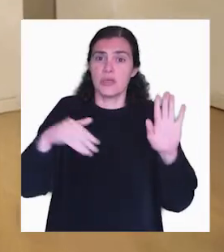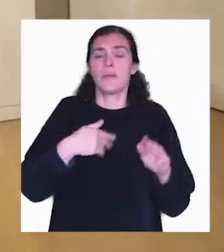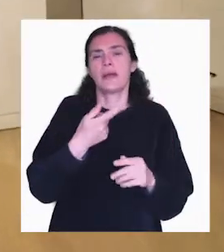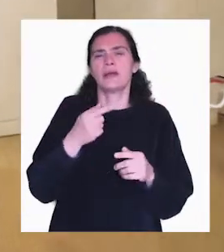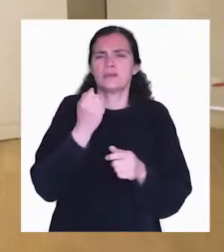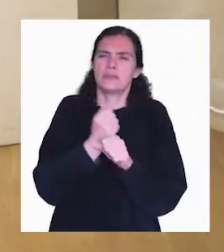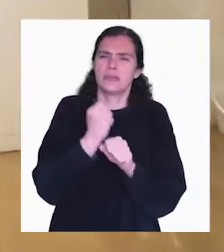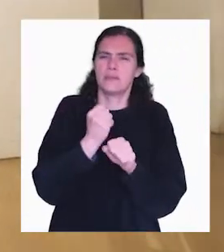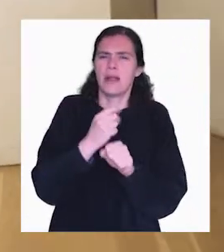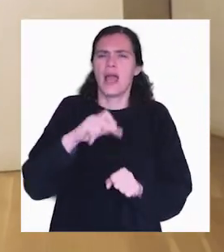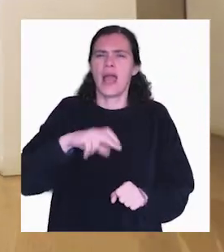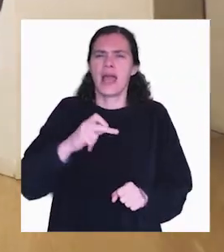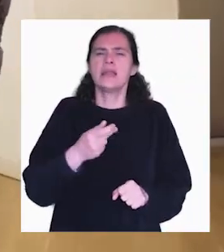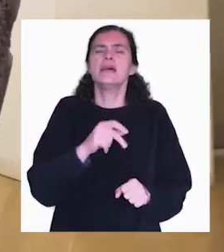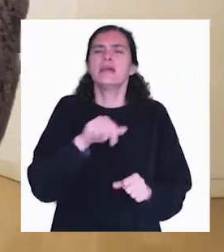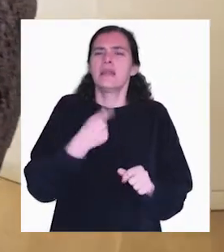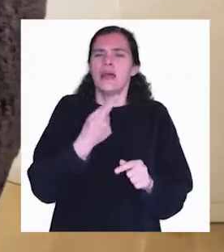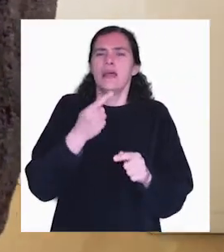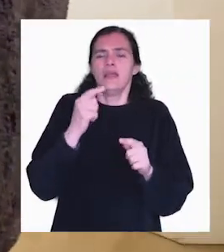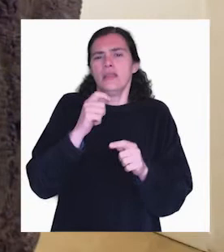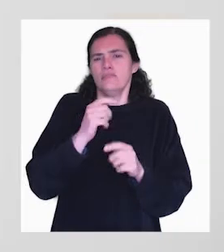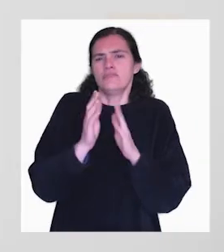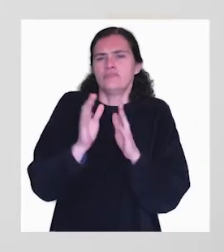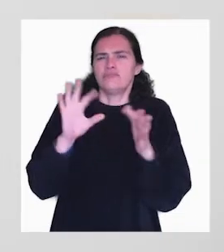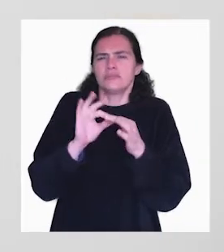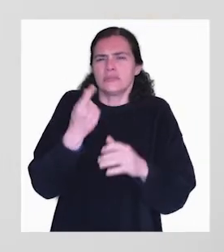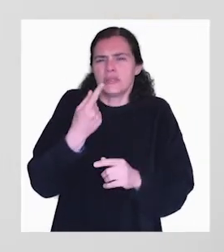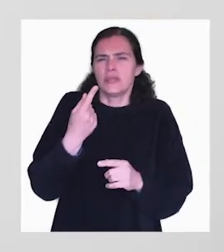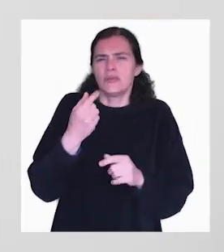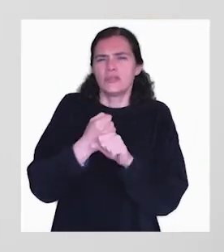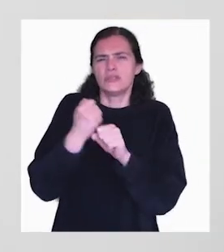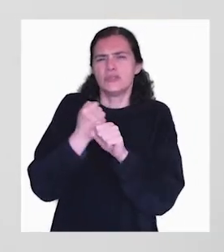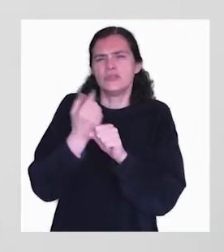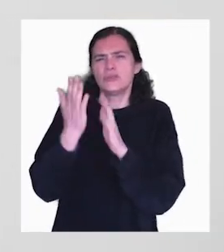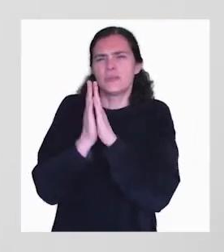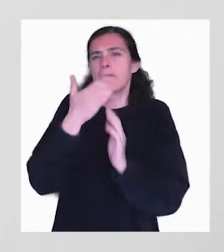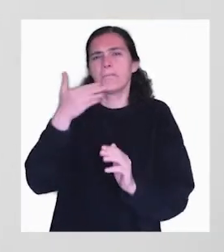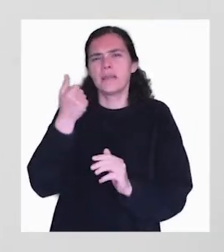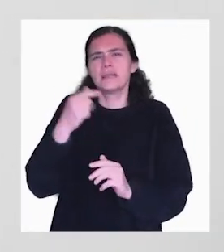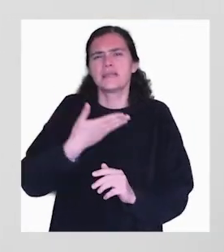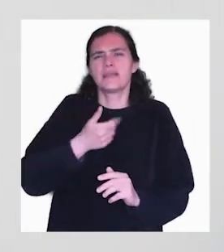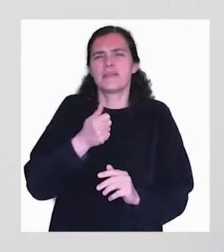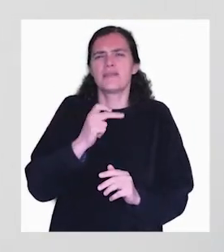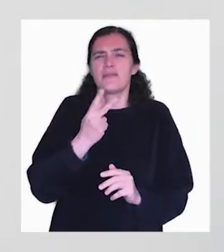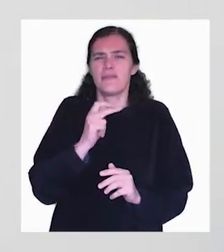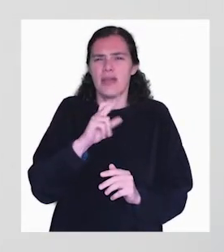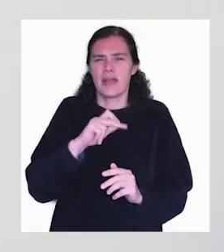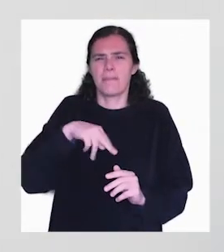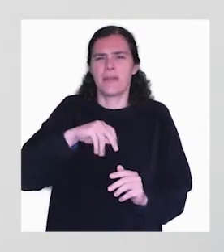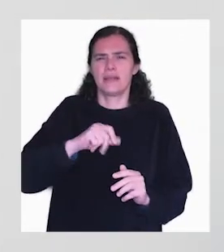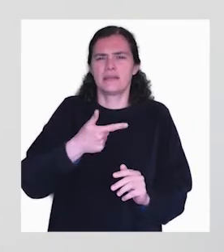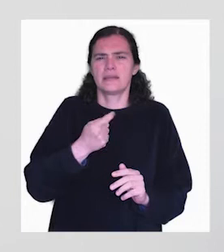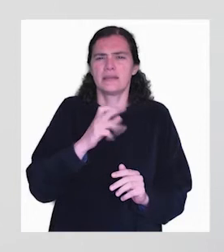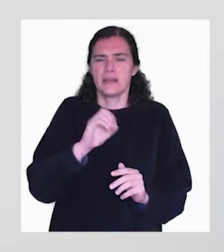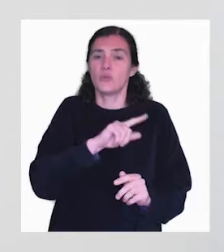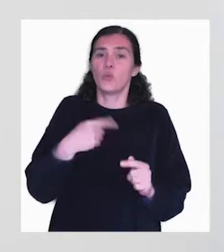Lauro para Até que Deus foi destruído pelo extremo exercício da beleza, de Vera Mantero. Exatamente. É o